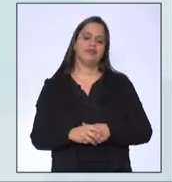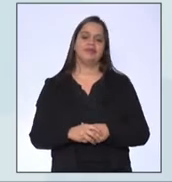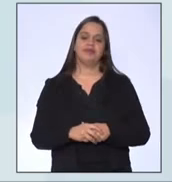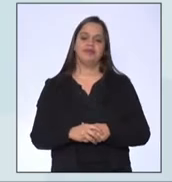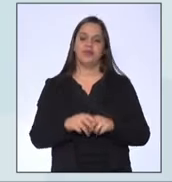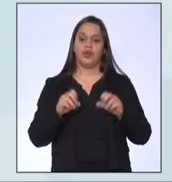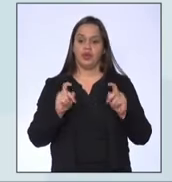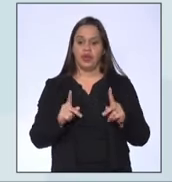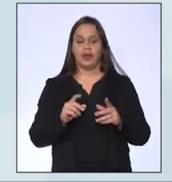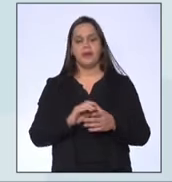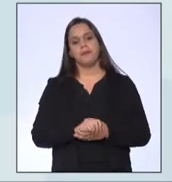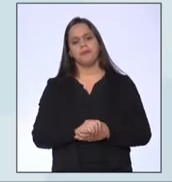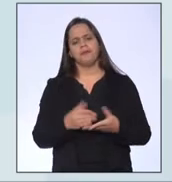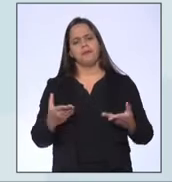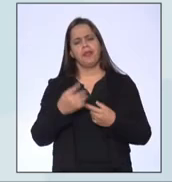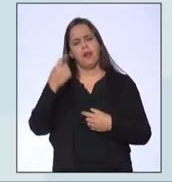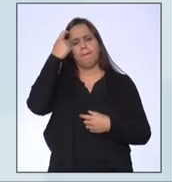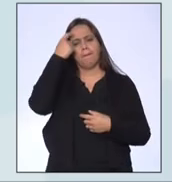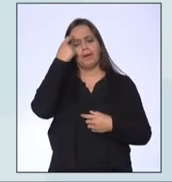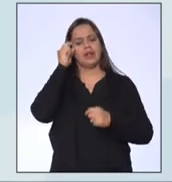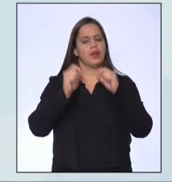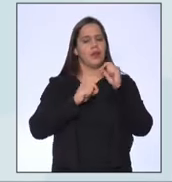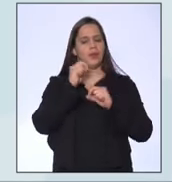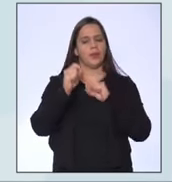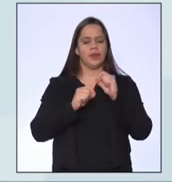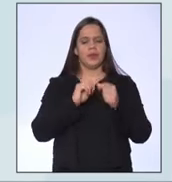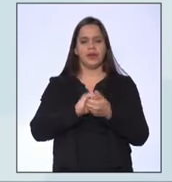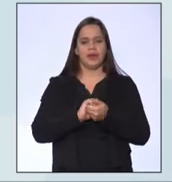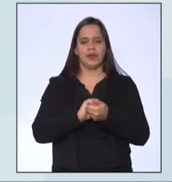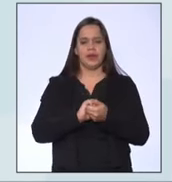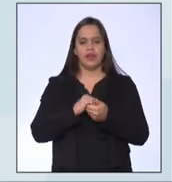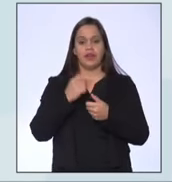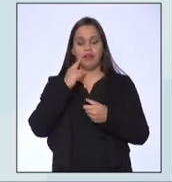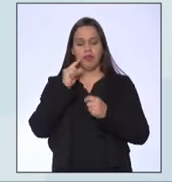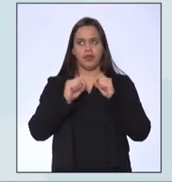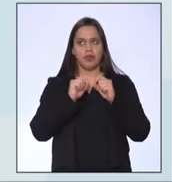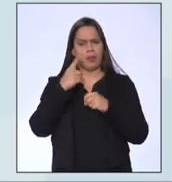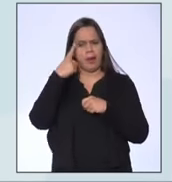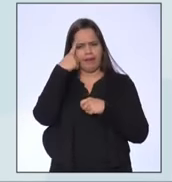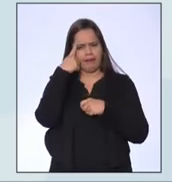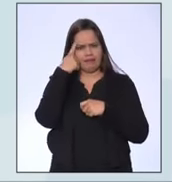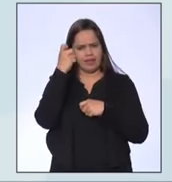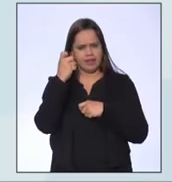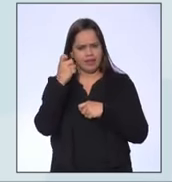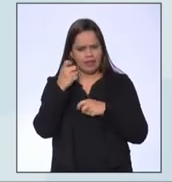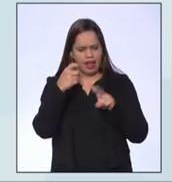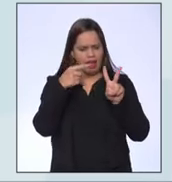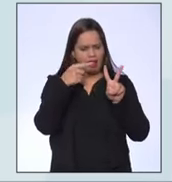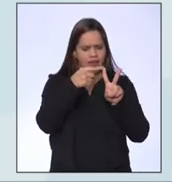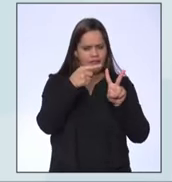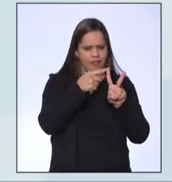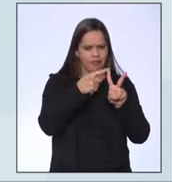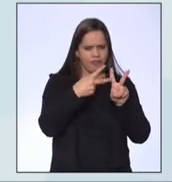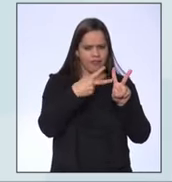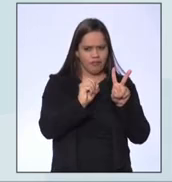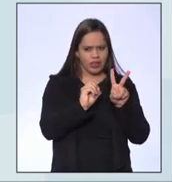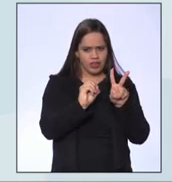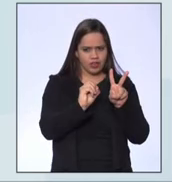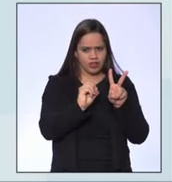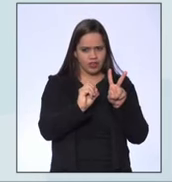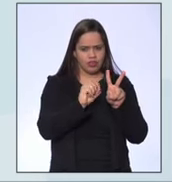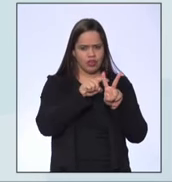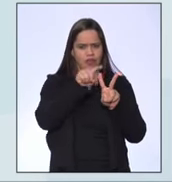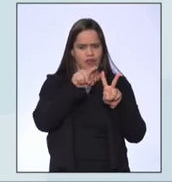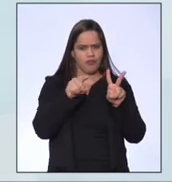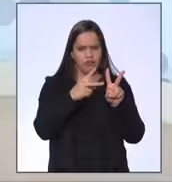bem? Agora vamos pensar o seguinte, pessoal. Vamos estimar o valor de raiz de 20. É curioso, né, Isaac?